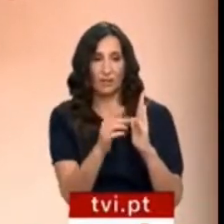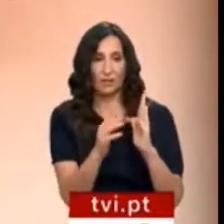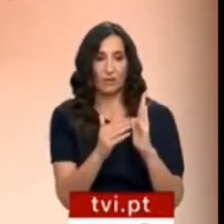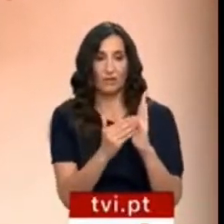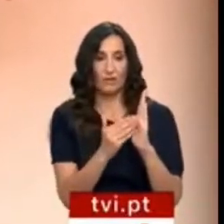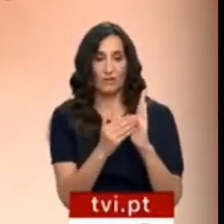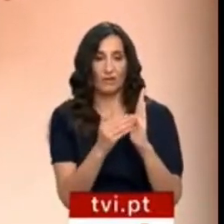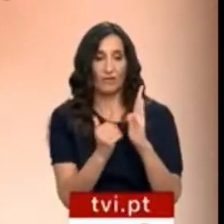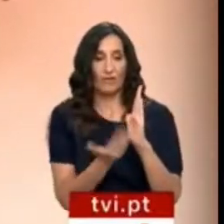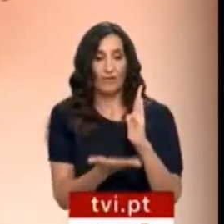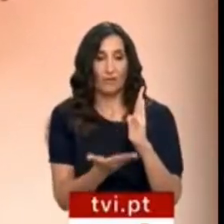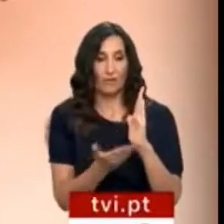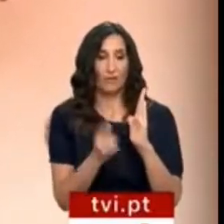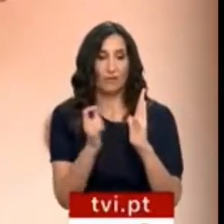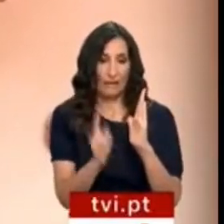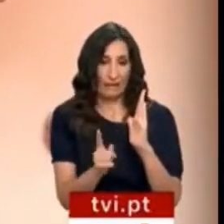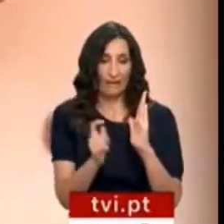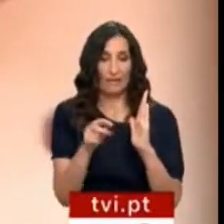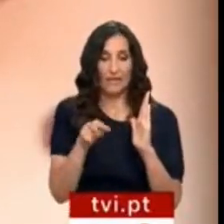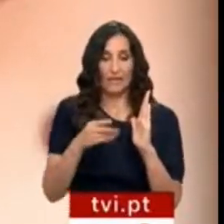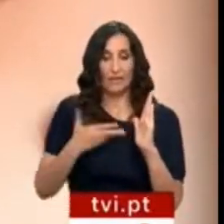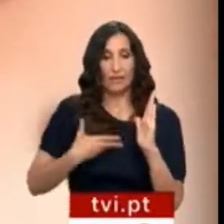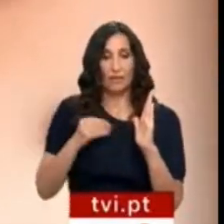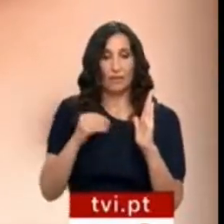útero, temos endometriose.